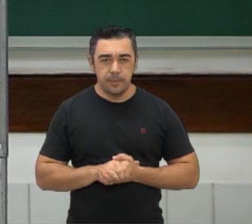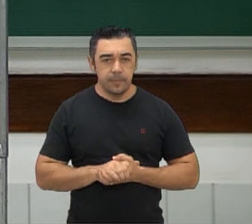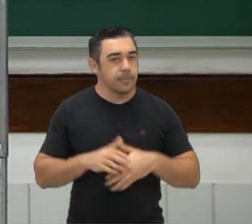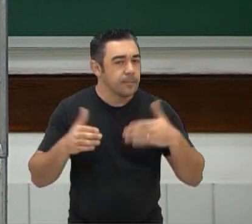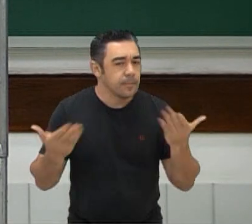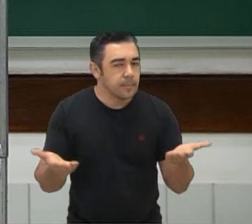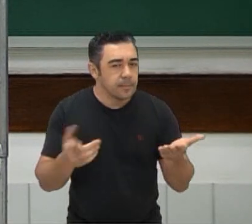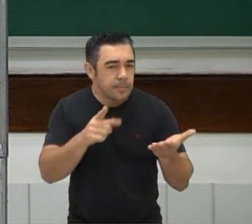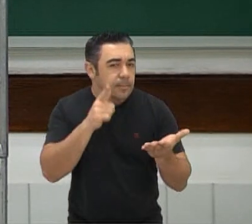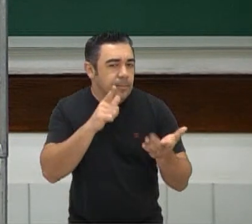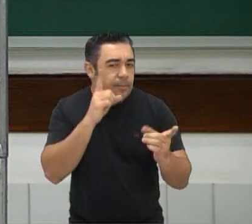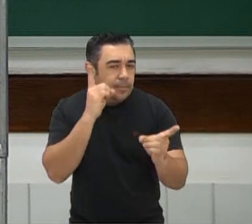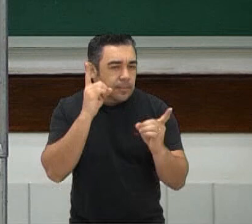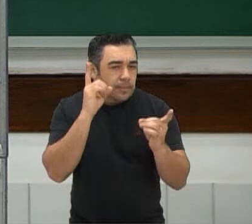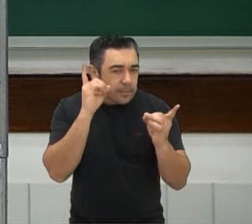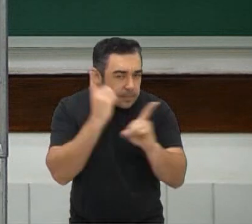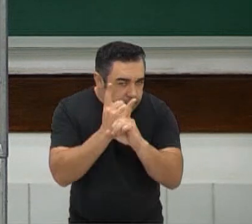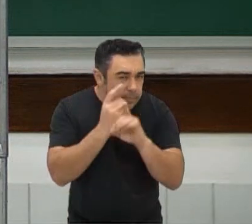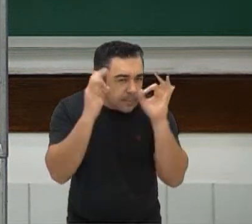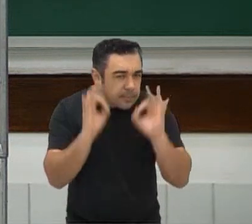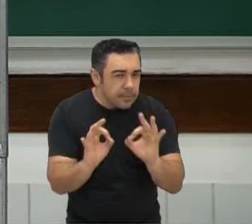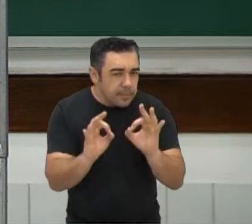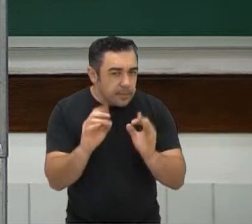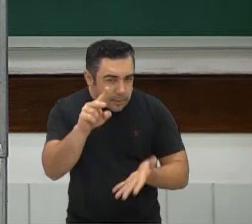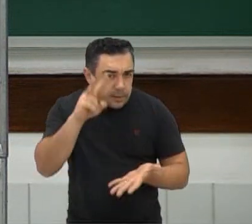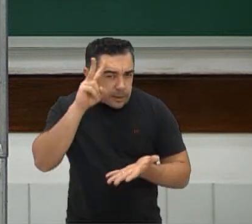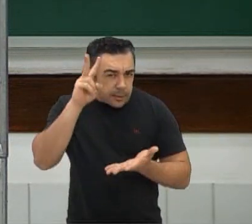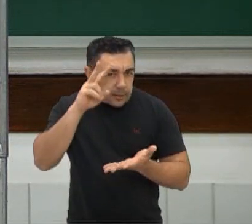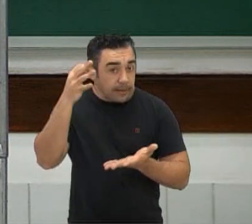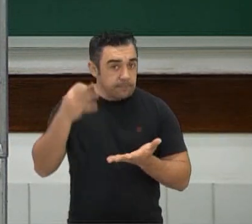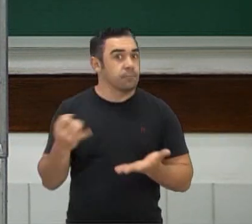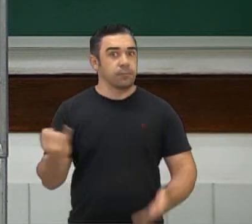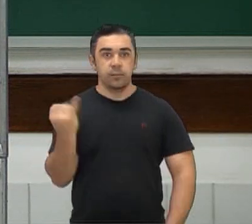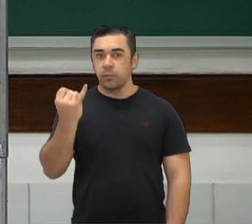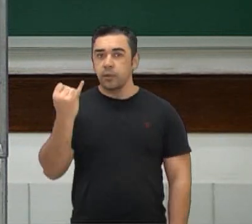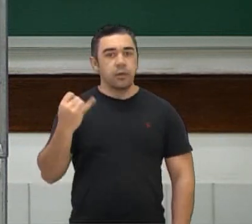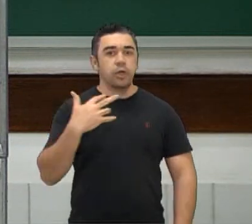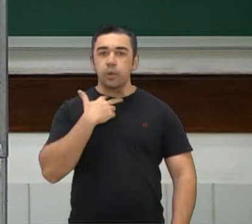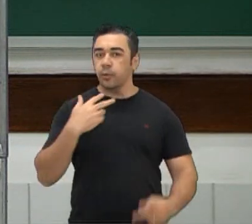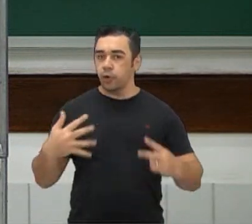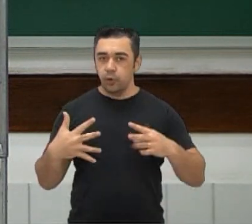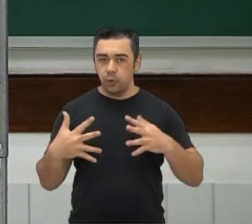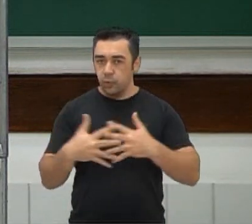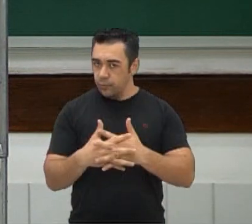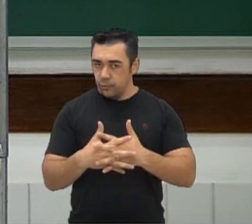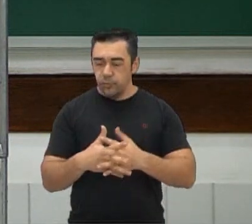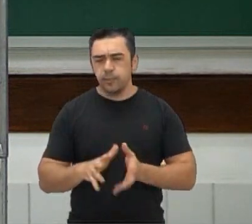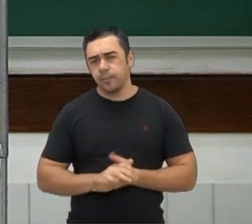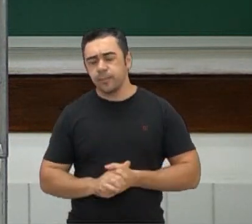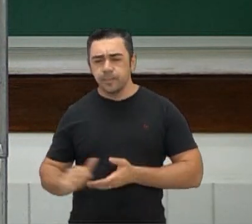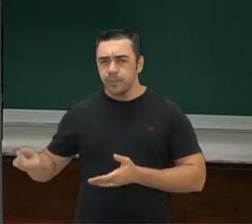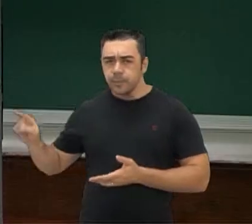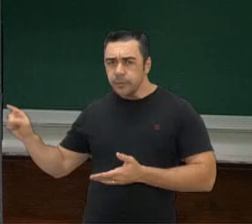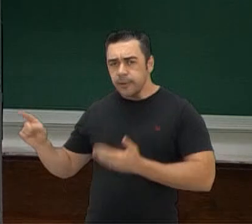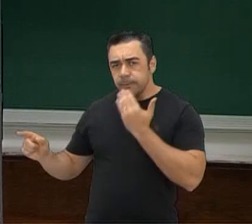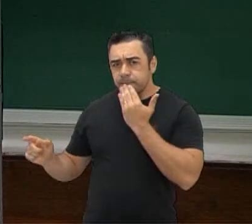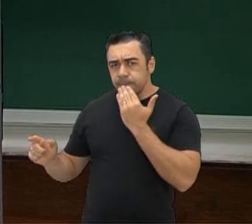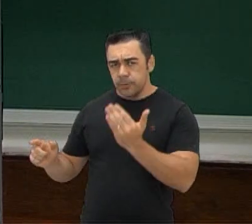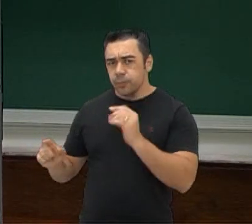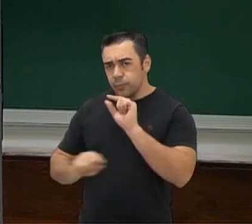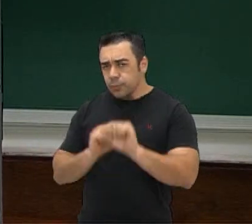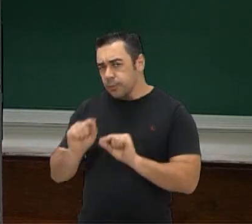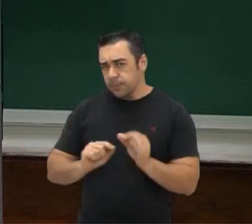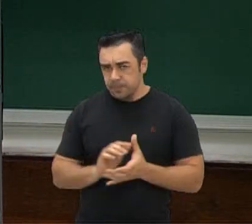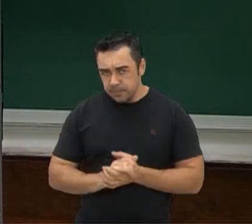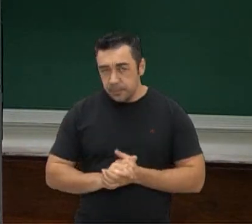E aí, acertou? Vamos ver se você lembrou bem certinho? Isso é importante, gente, não pode mais confundir, tá? Então, olha só o que o exercício está dizendo pra